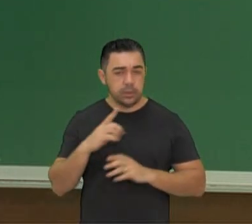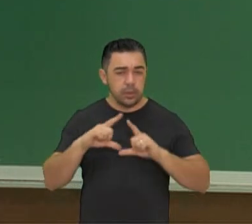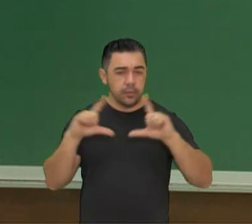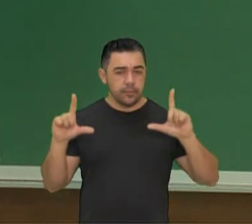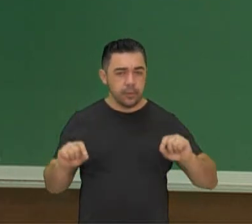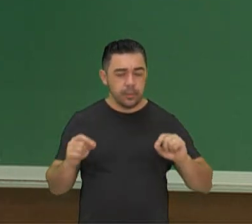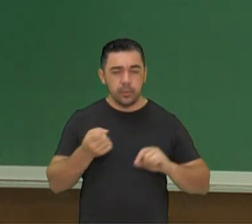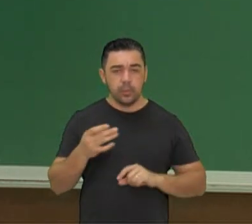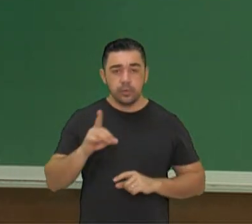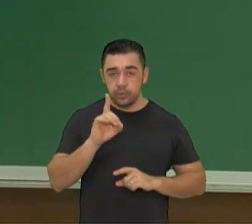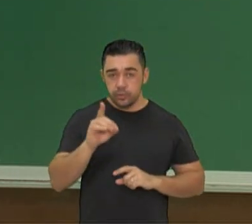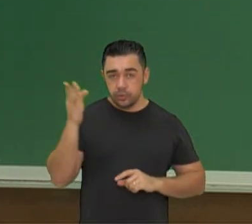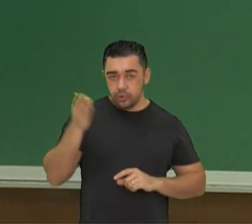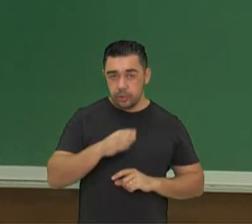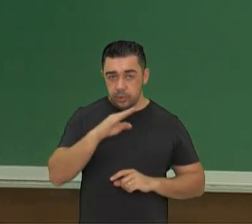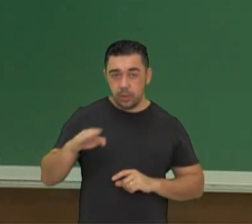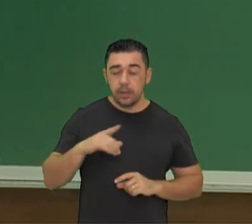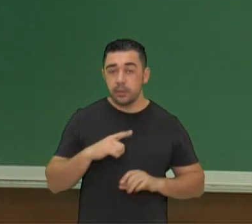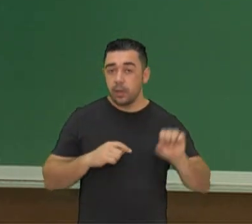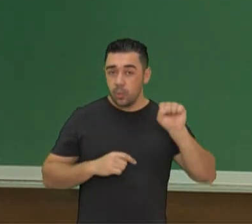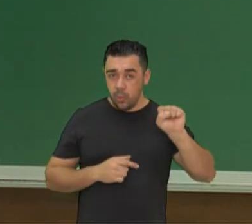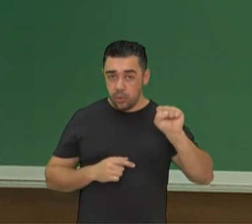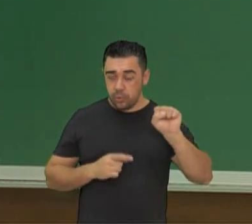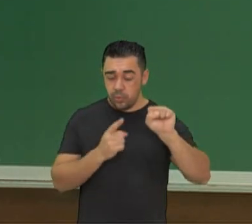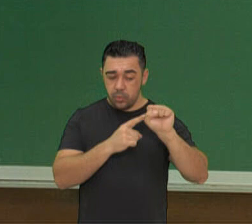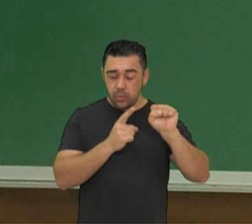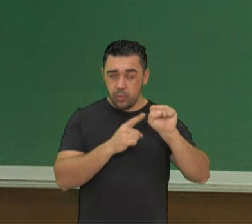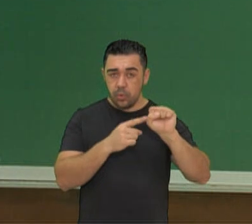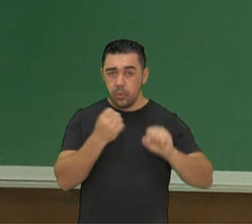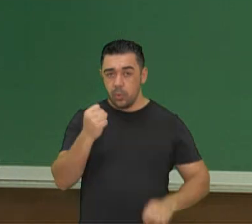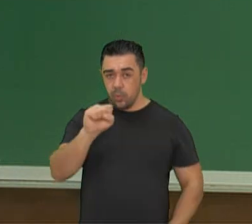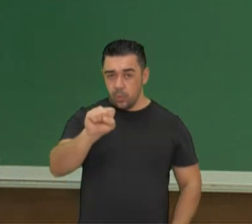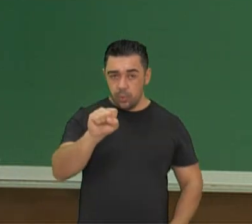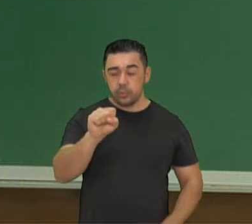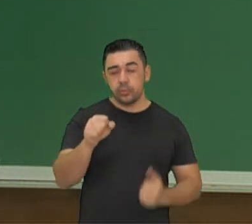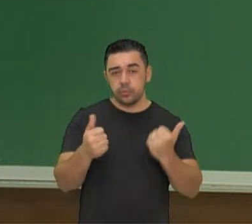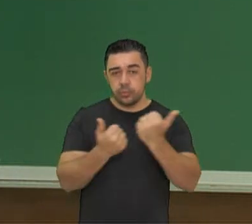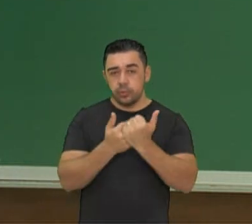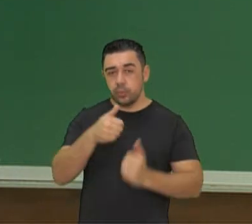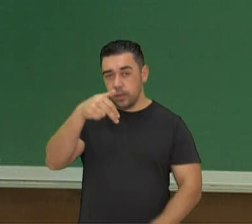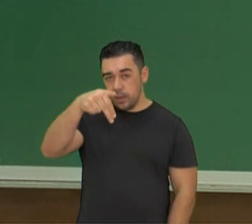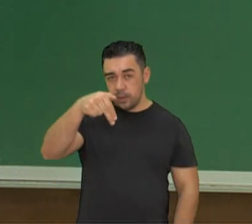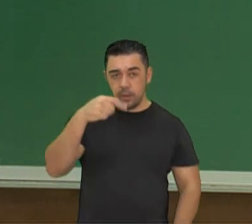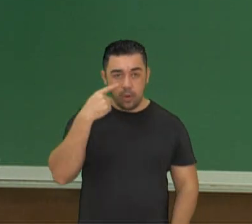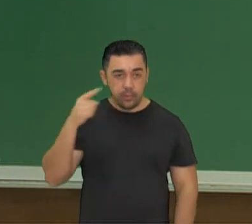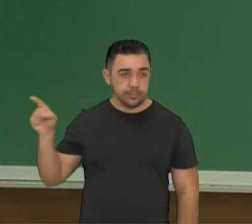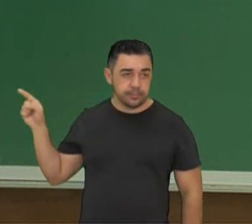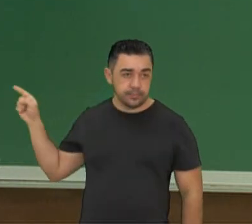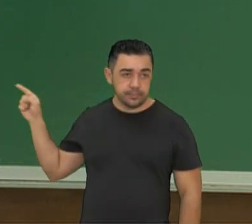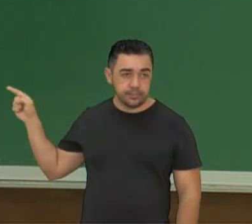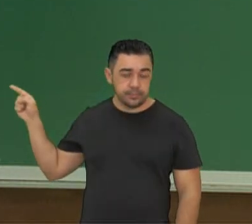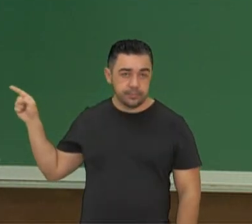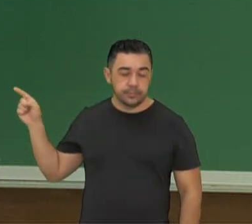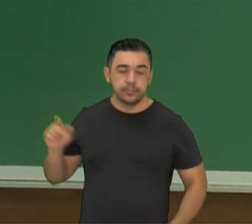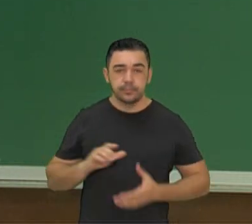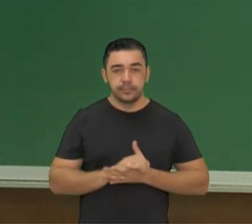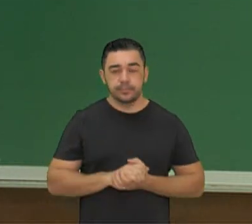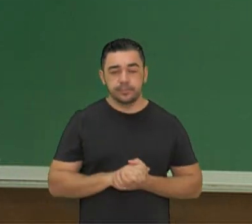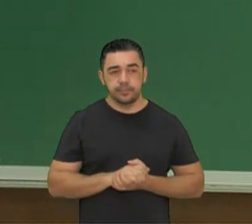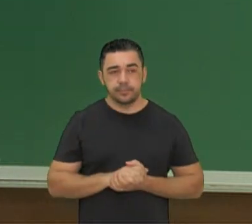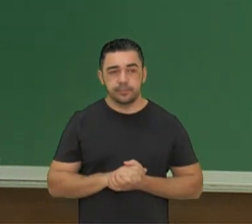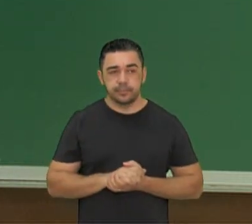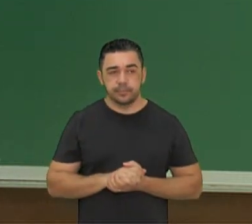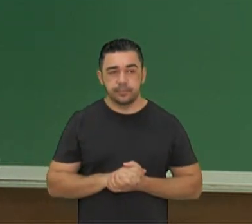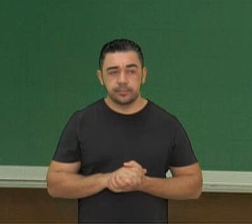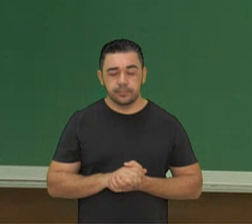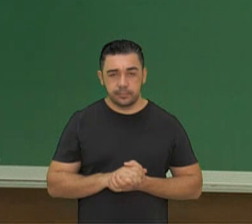Como eu quero para o octógono tem 8 lados, então você vai colocar o 8 no lugar do n, tá? Então tá lá, 8 vezes 8 menos 3